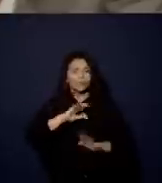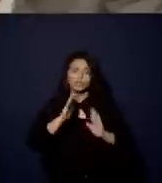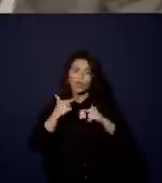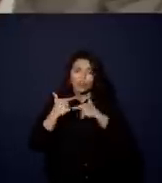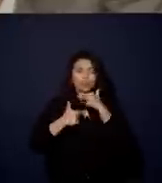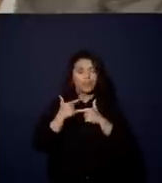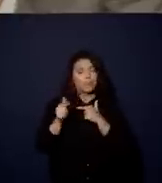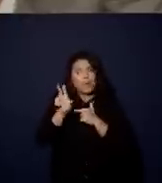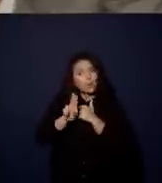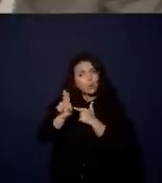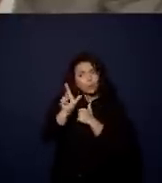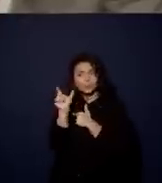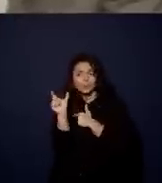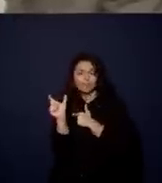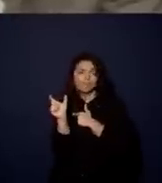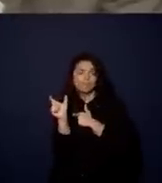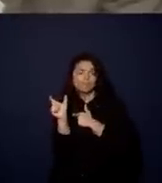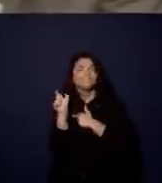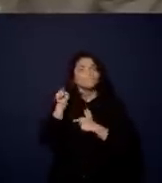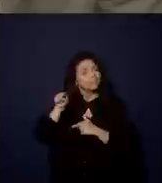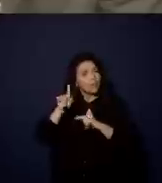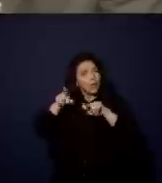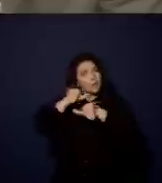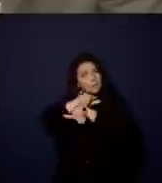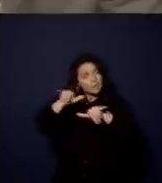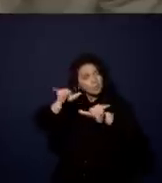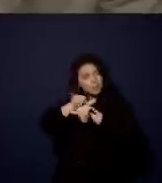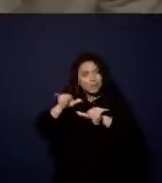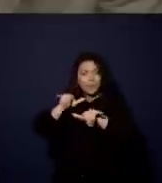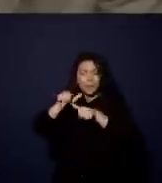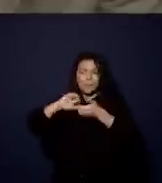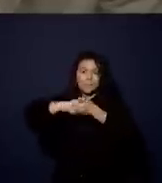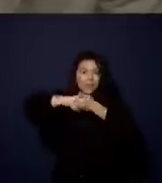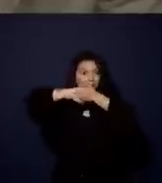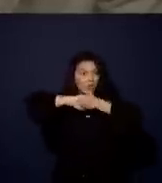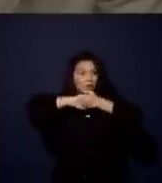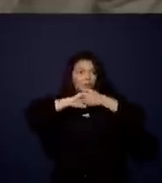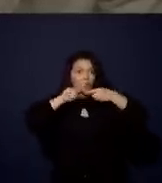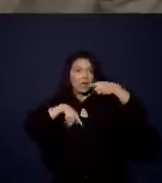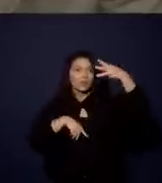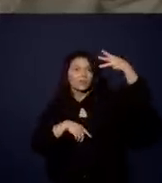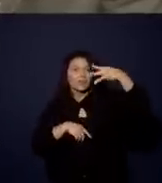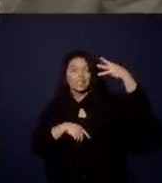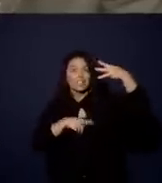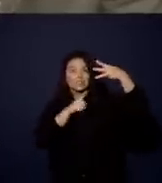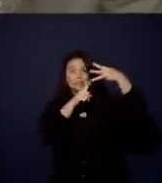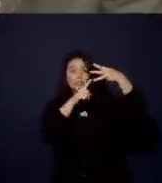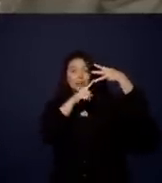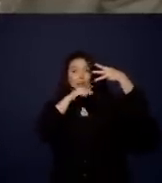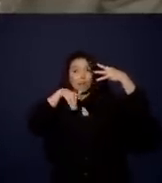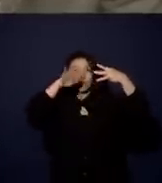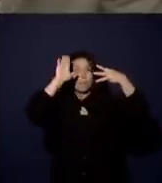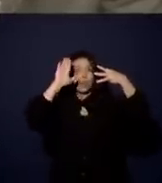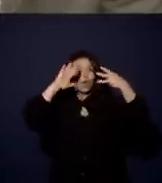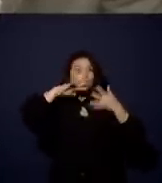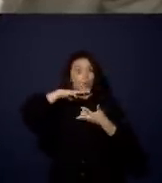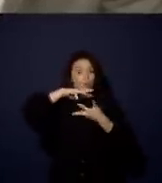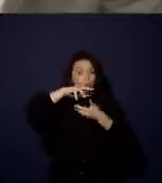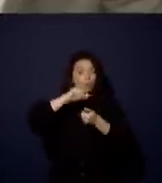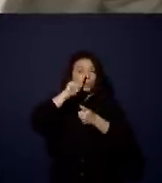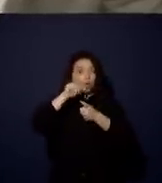tempo hoje Mercado Livre é o terceiro maior player de marketing